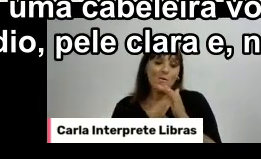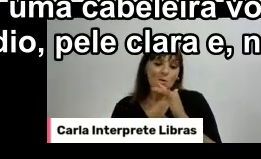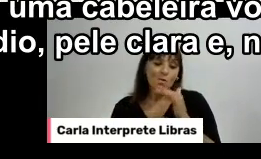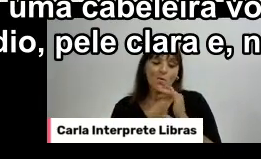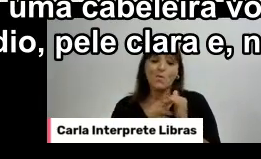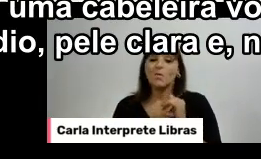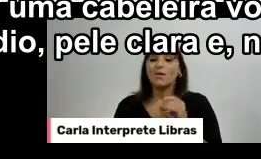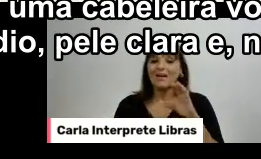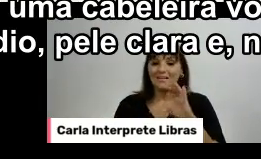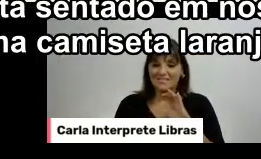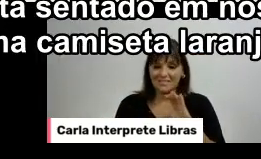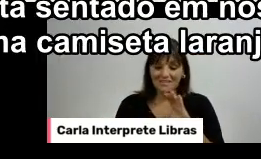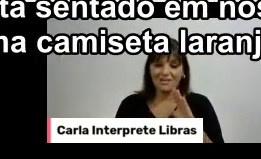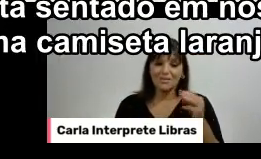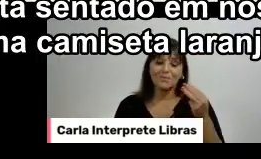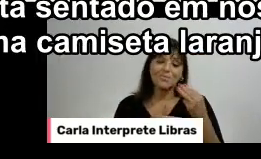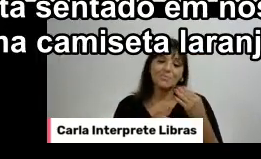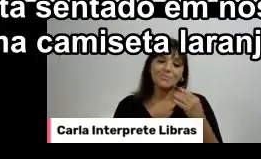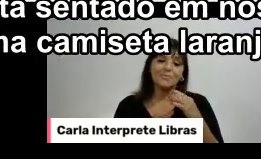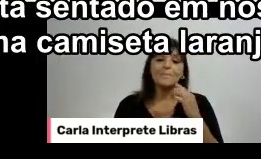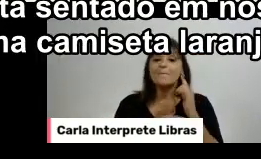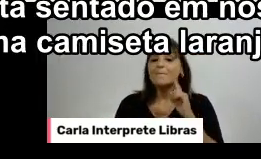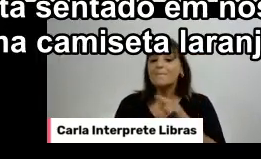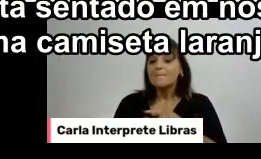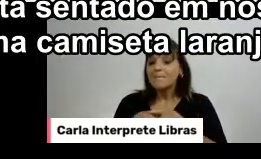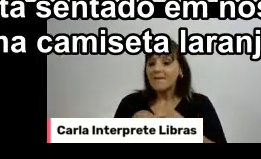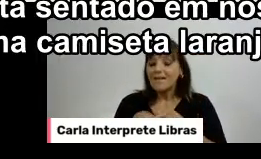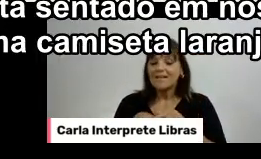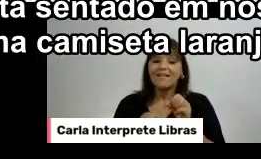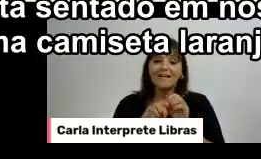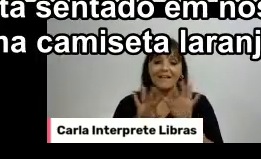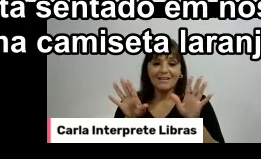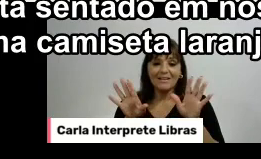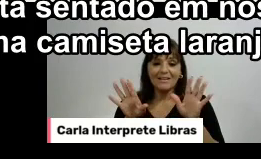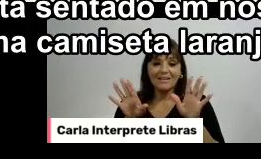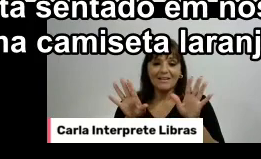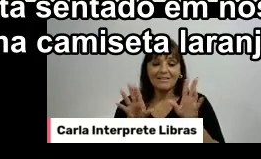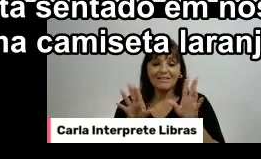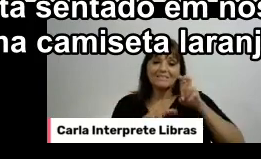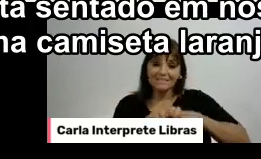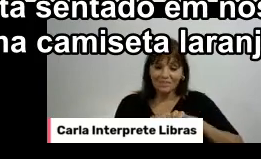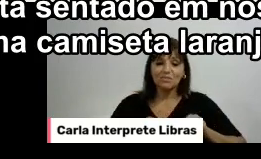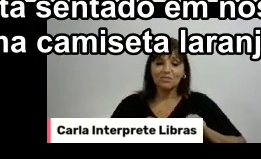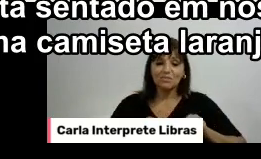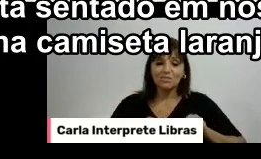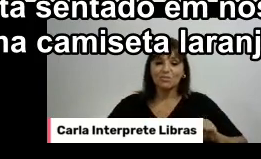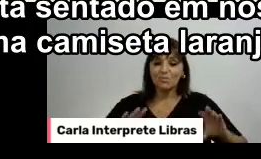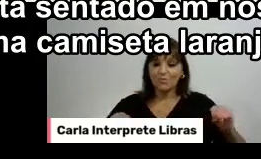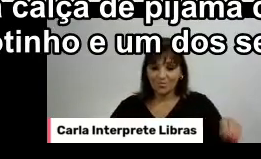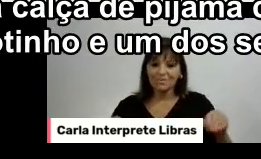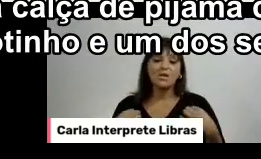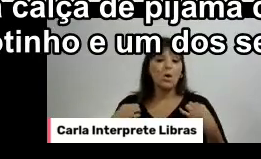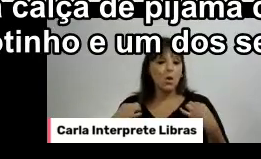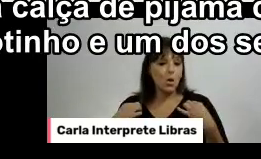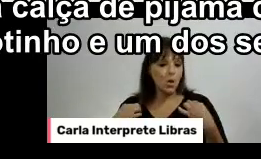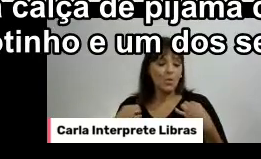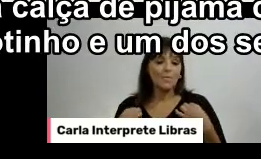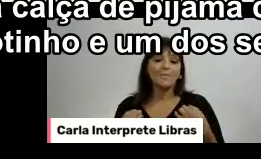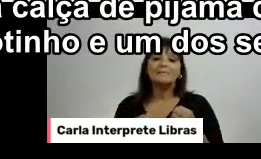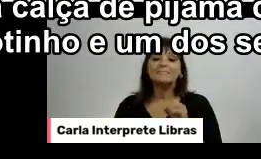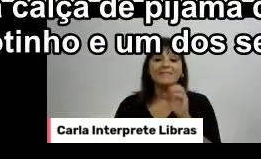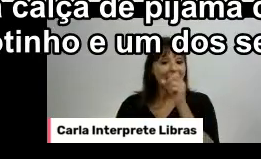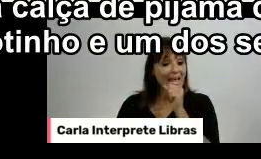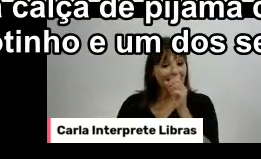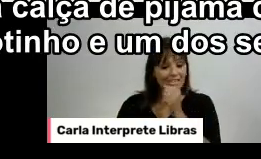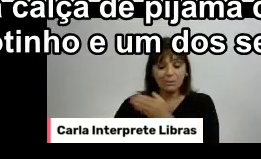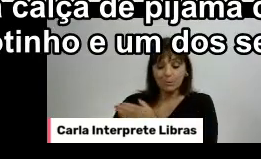na foto da apresentação, ele está sentado em nosso sofá da sala, vestindo uma camiseta laranja de manga comprida, uma calça de